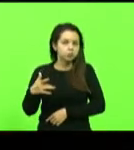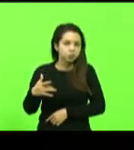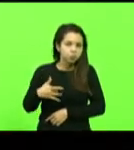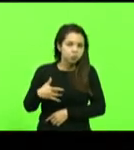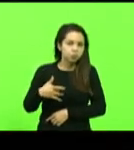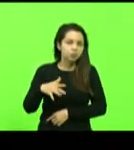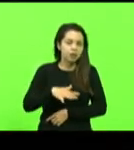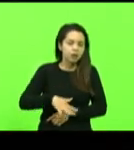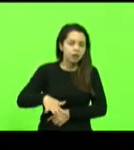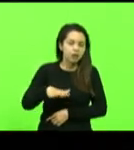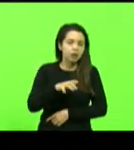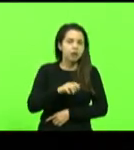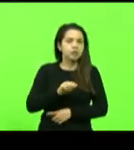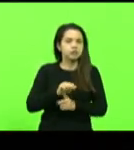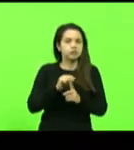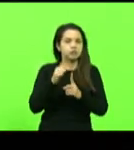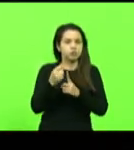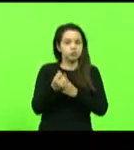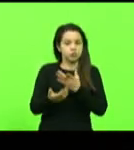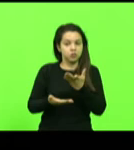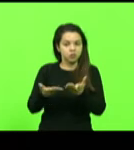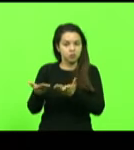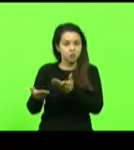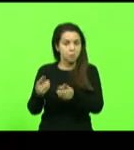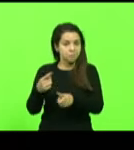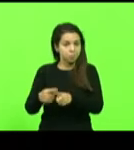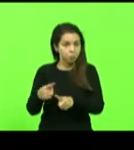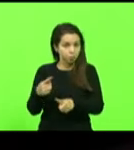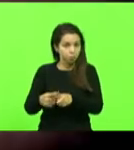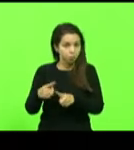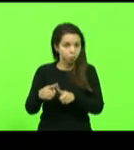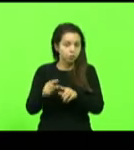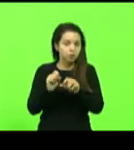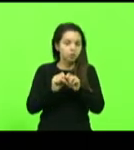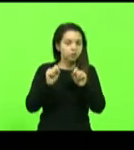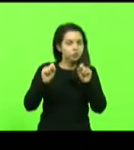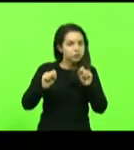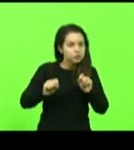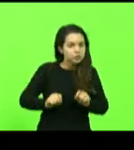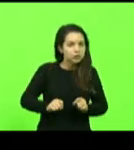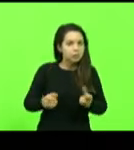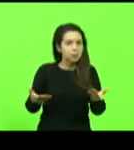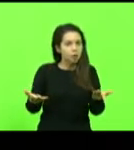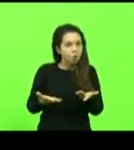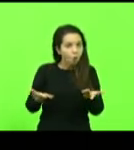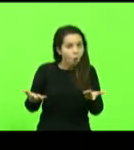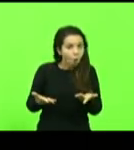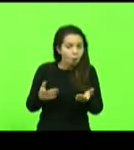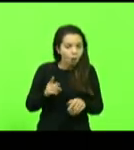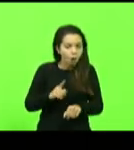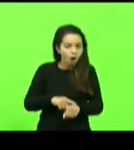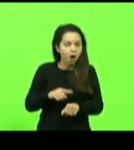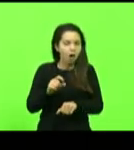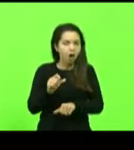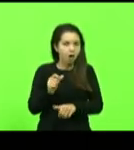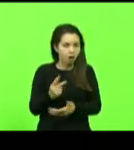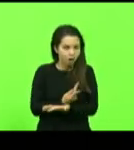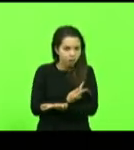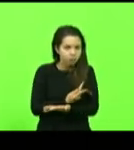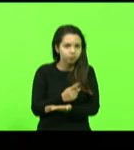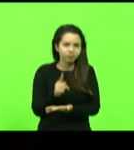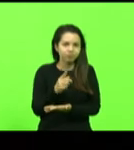assistência social, é porque o sistema não vem funcionando agora errado. Já faz 30 anos que está funcionando